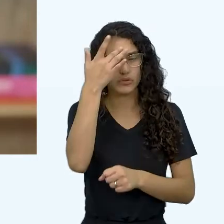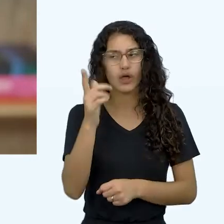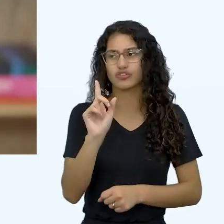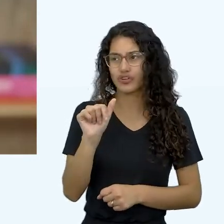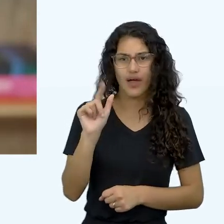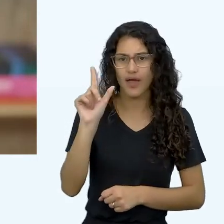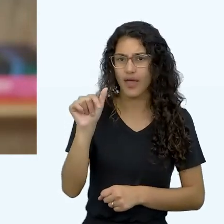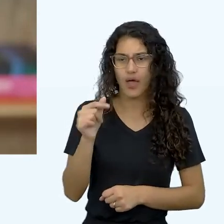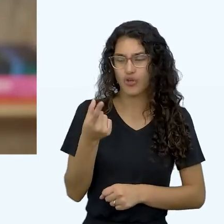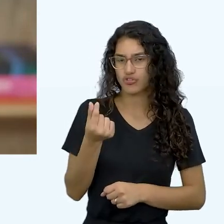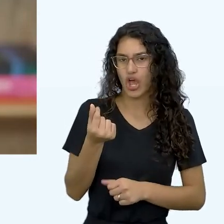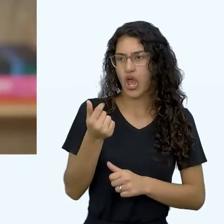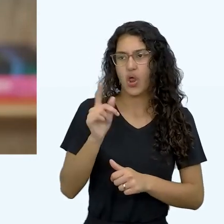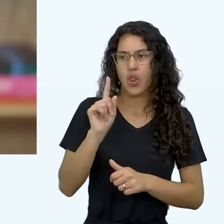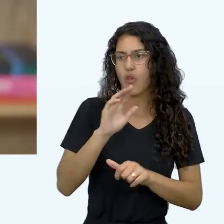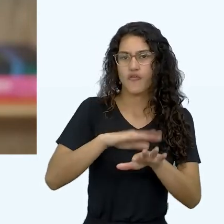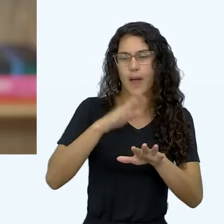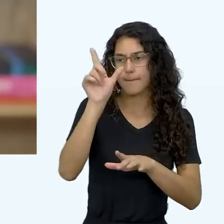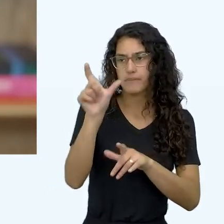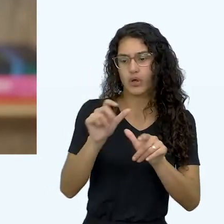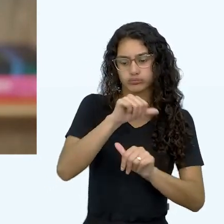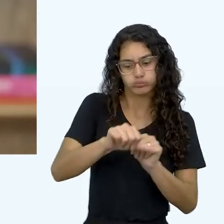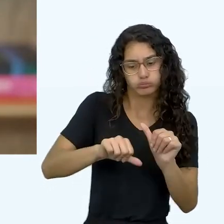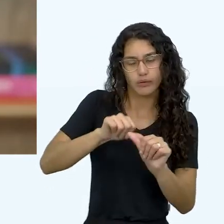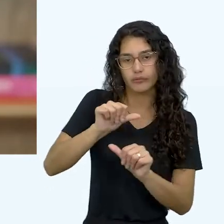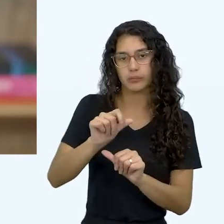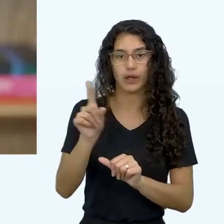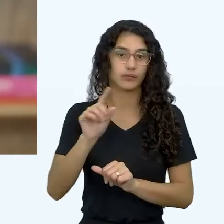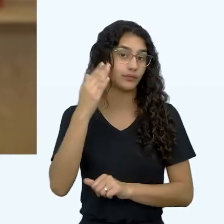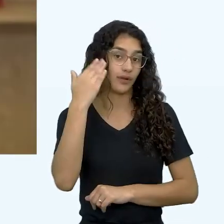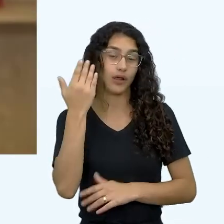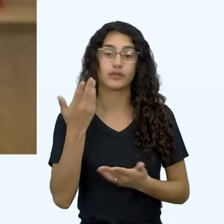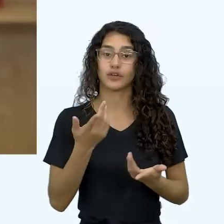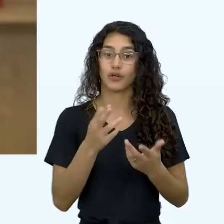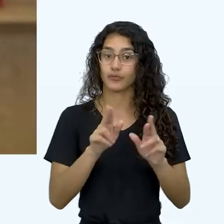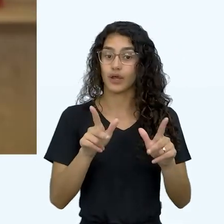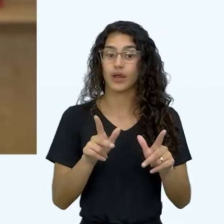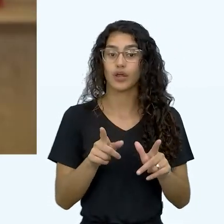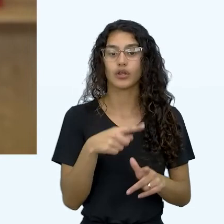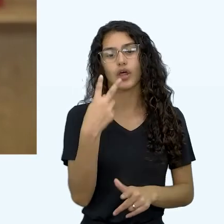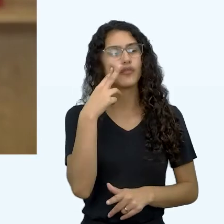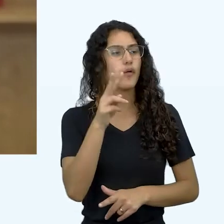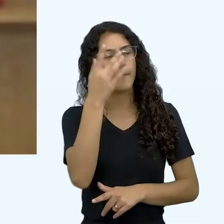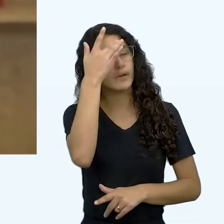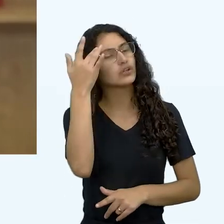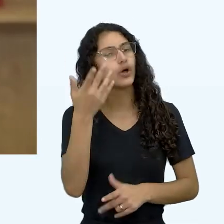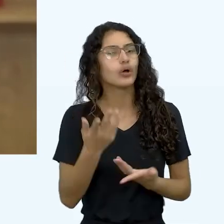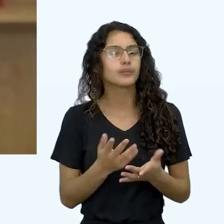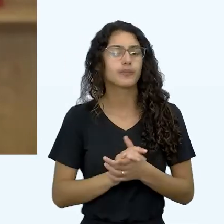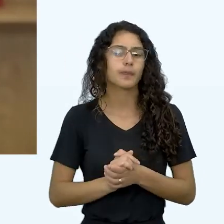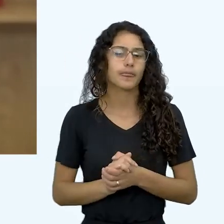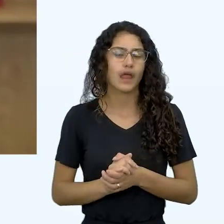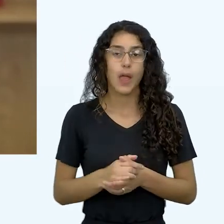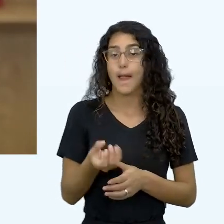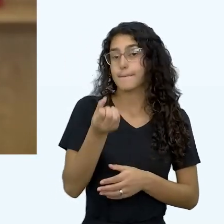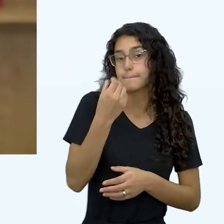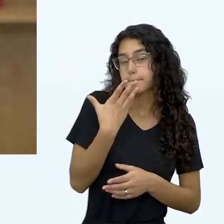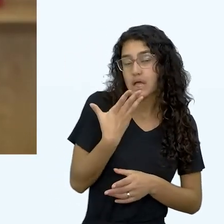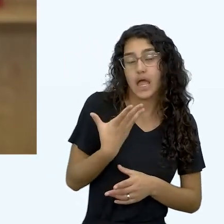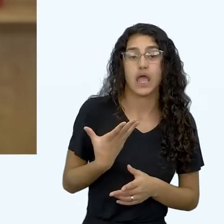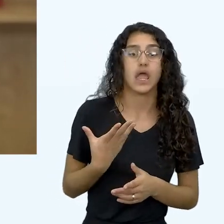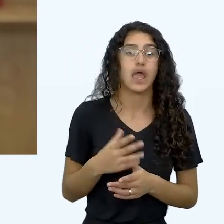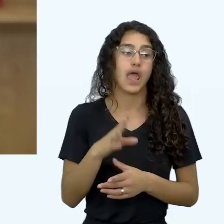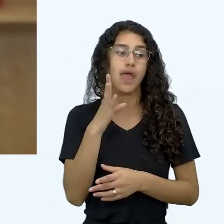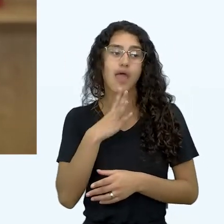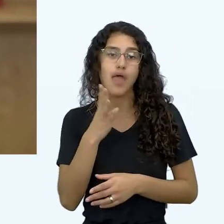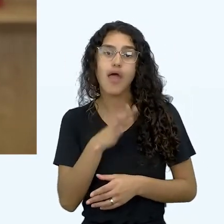O dinheiro não faz você se transformar em uma outra pessoa. É isso que as pessoas não entendem. Mas é que às vezes a gente olha para uma pessoa que era tão do bem, entre aspas,